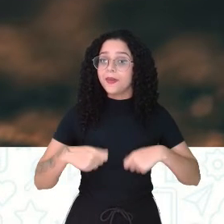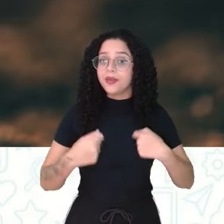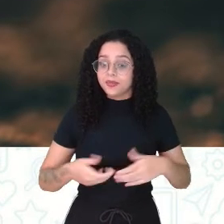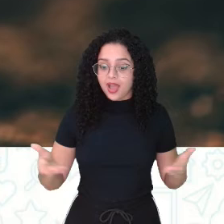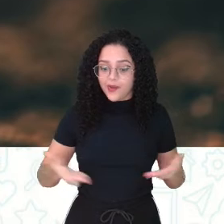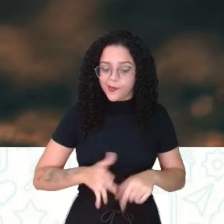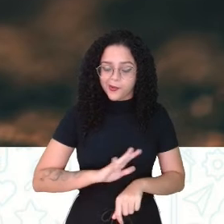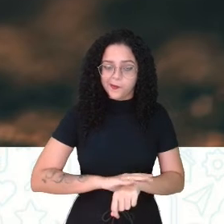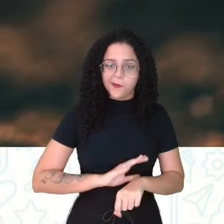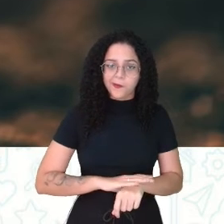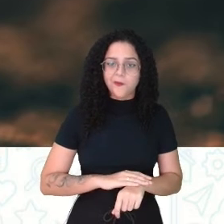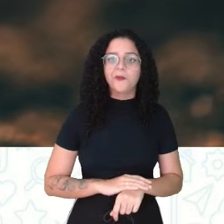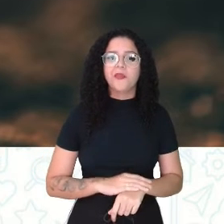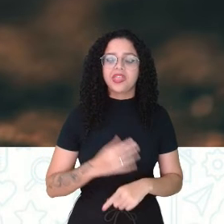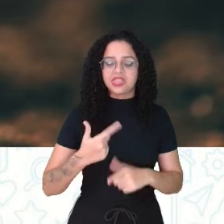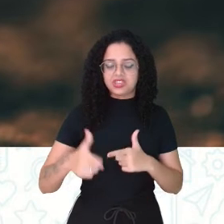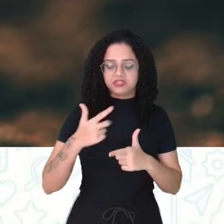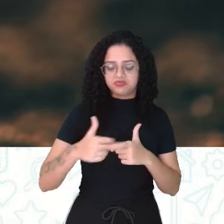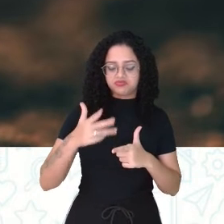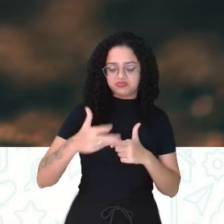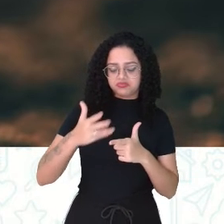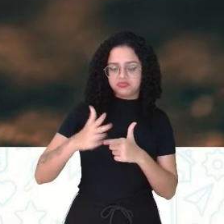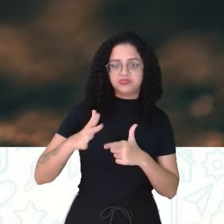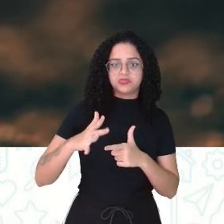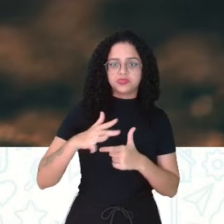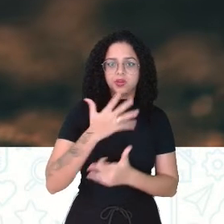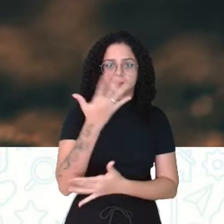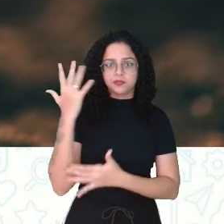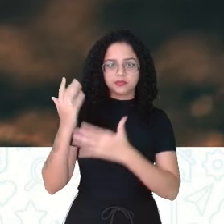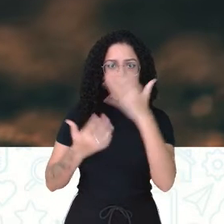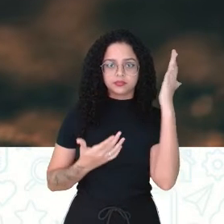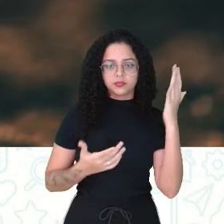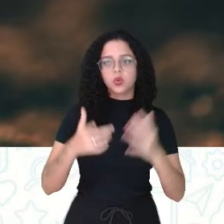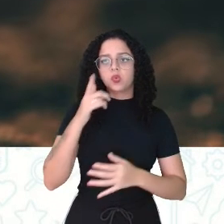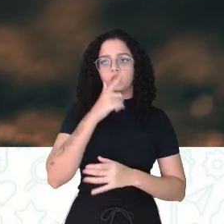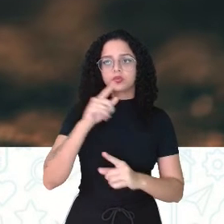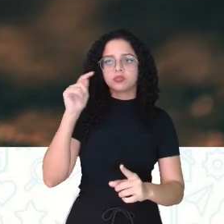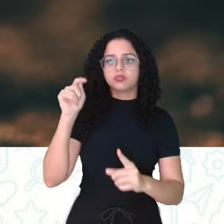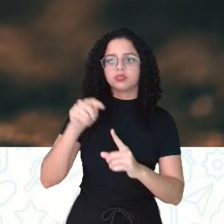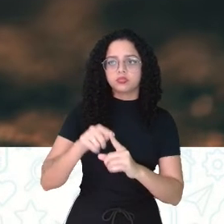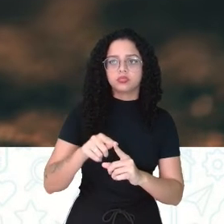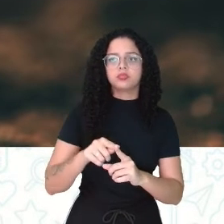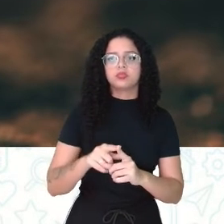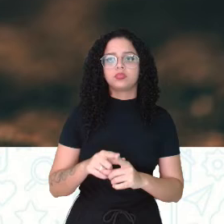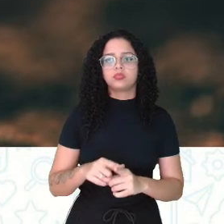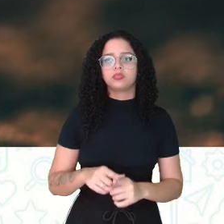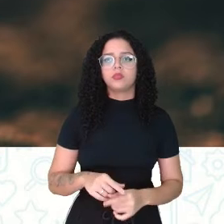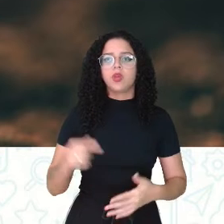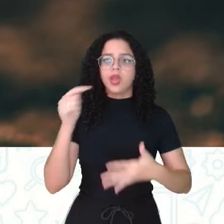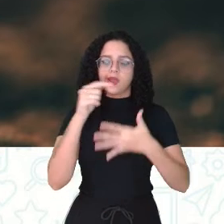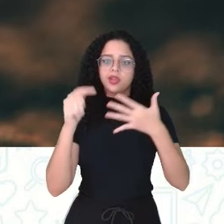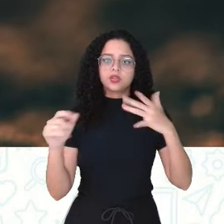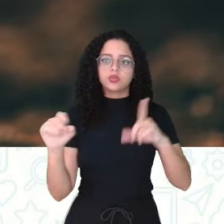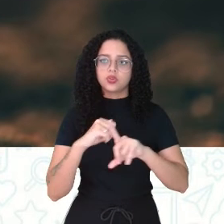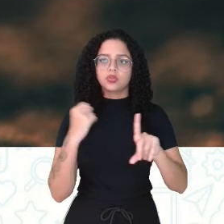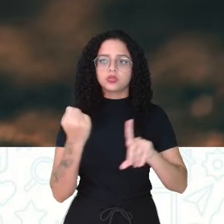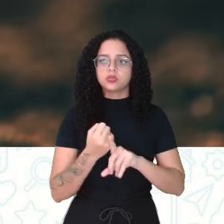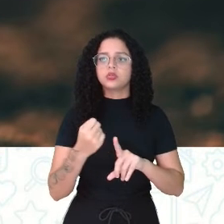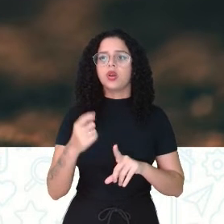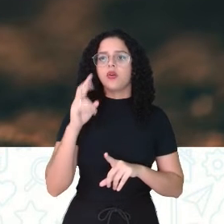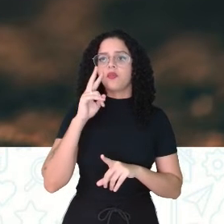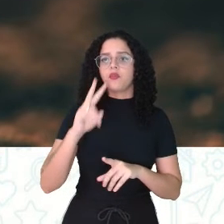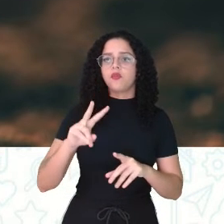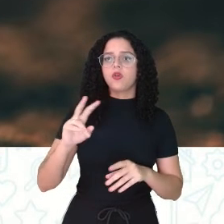nesse momento de crise ambiental. Veja, atender requisitos sociais, considerar aspectos culturais, olha aí o que eu